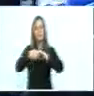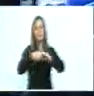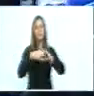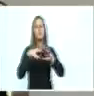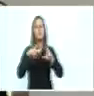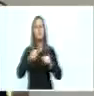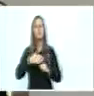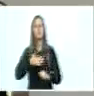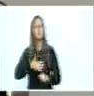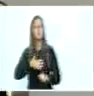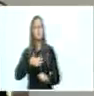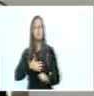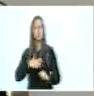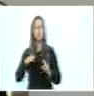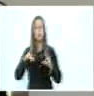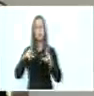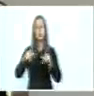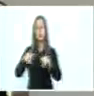público presente.